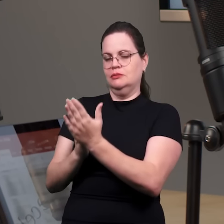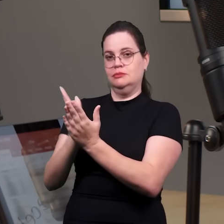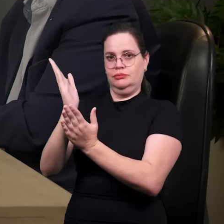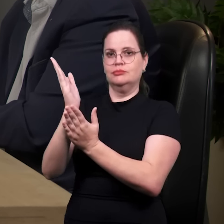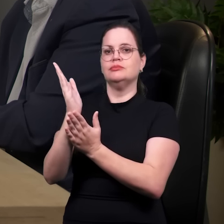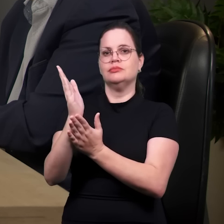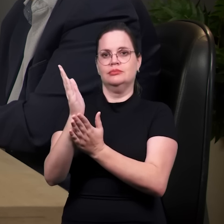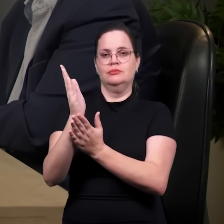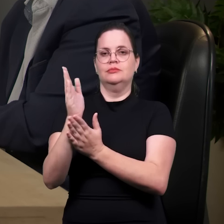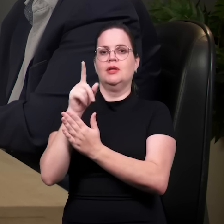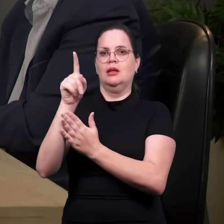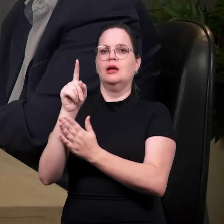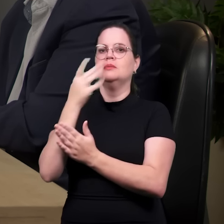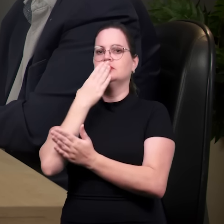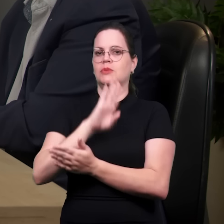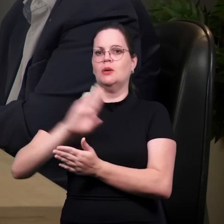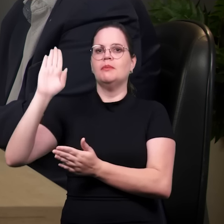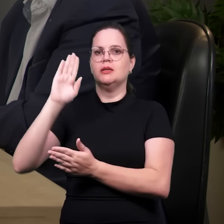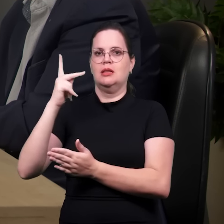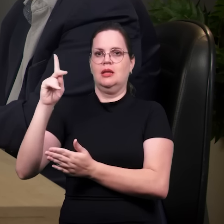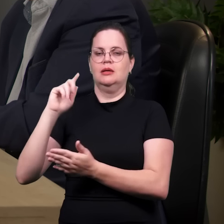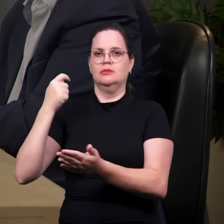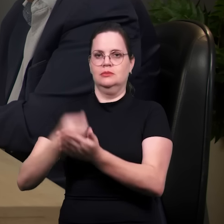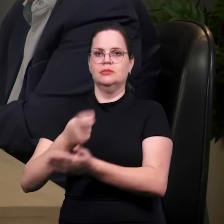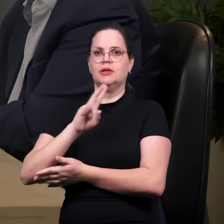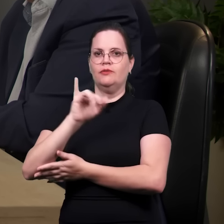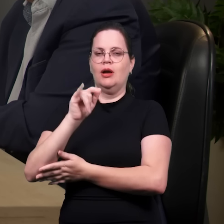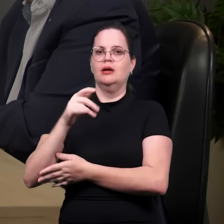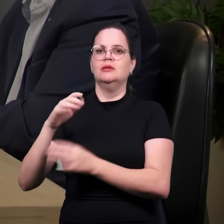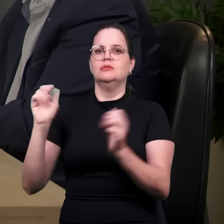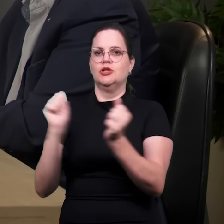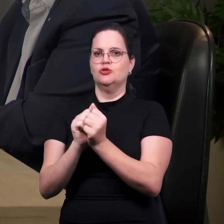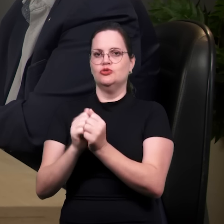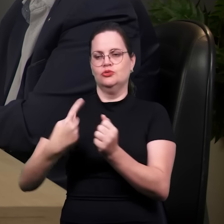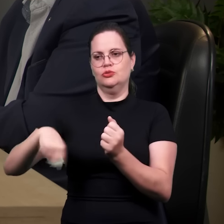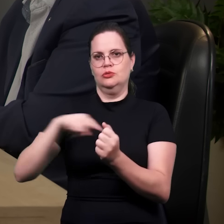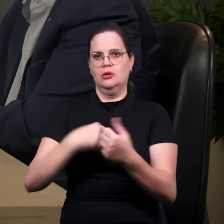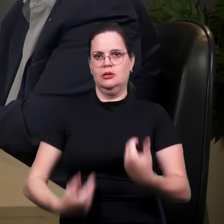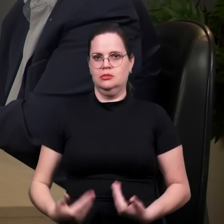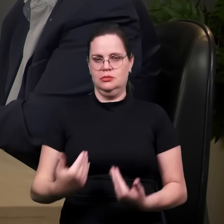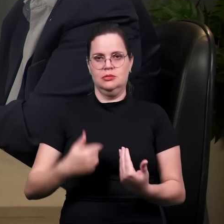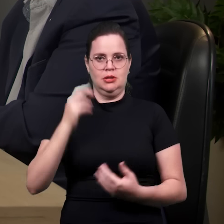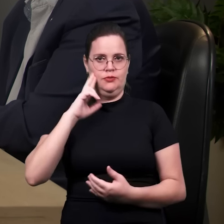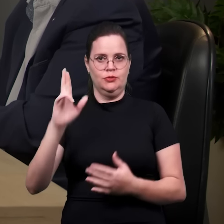para o cumprimento da promessa do Senhor. Glória a Deus, né? Para conosco como igreja de Cristo.